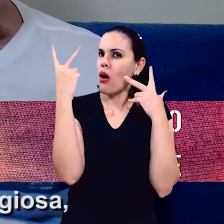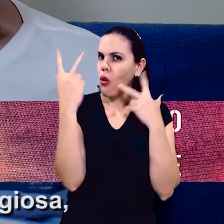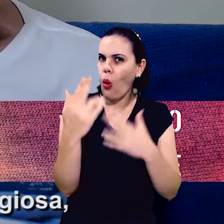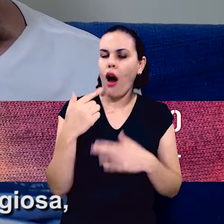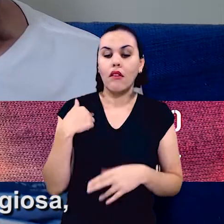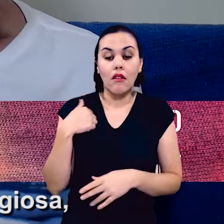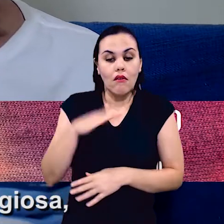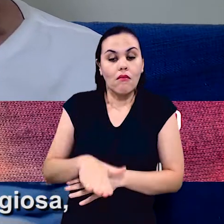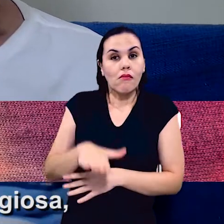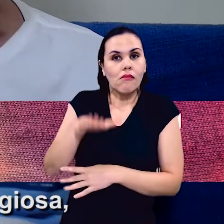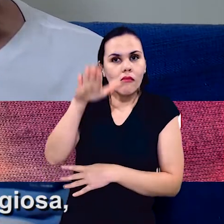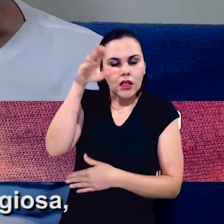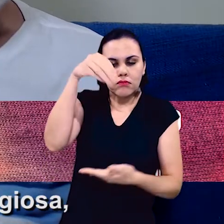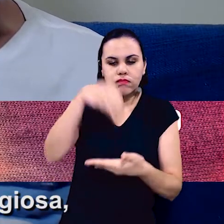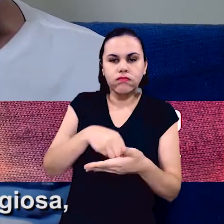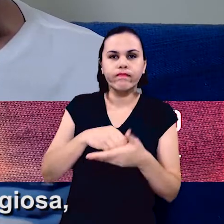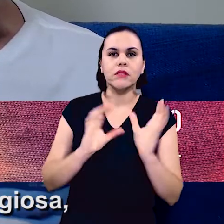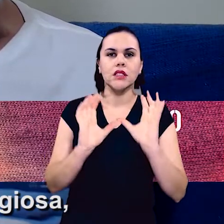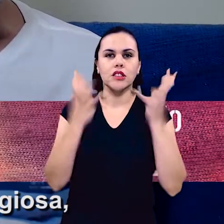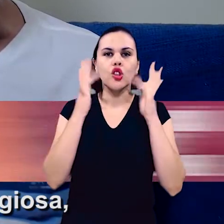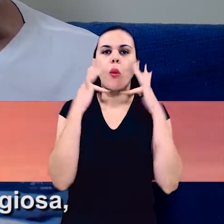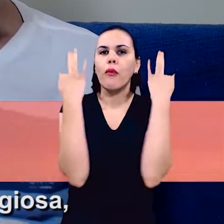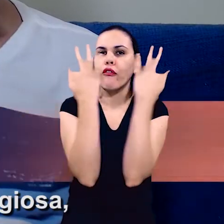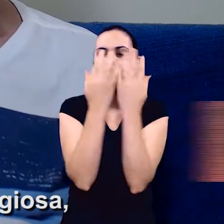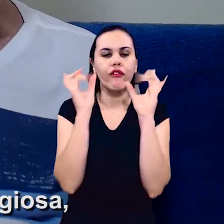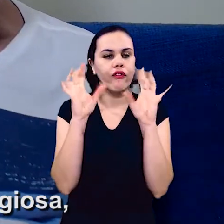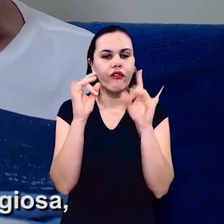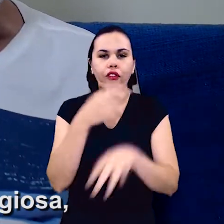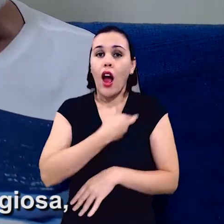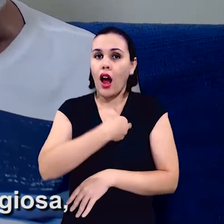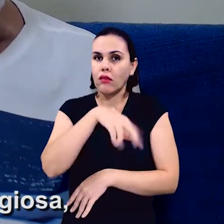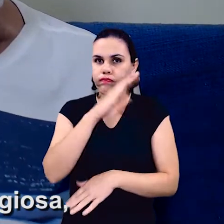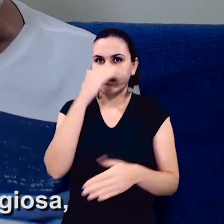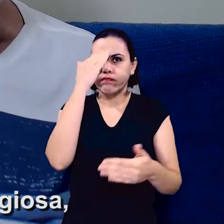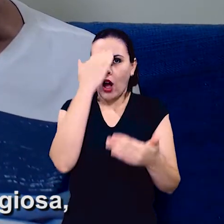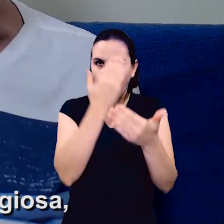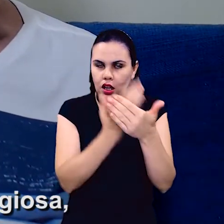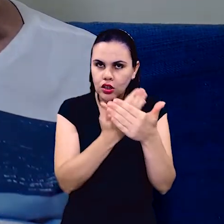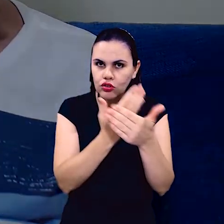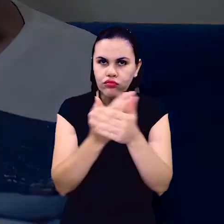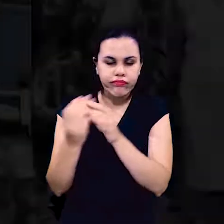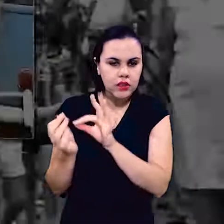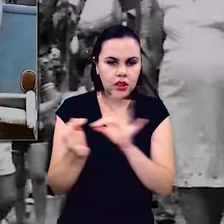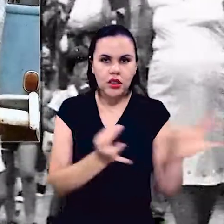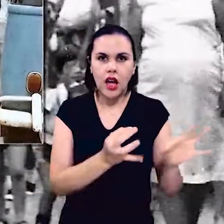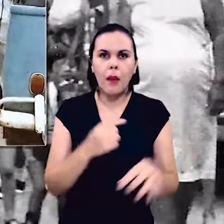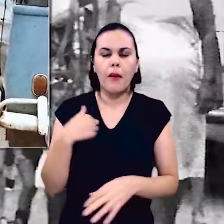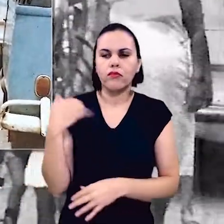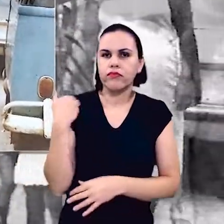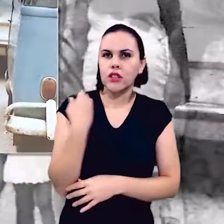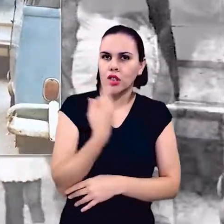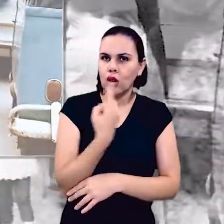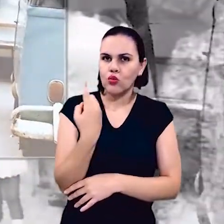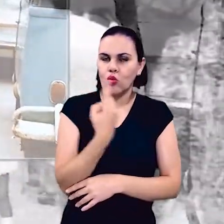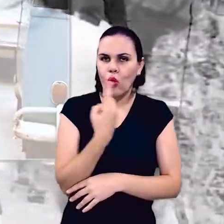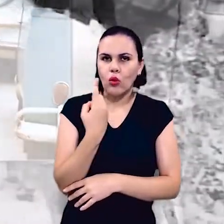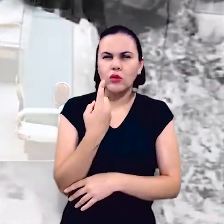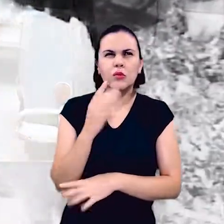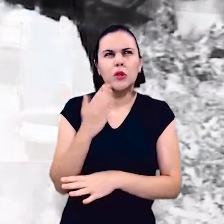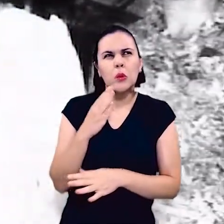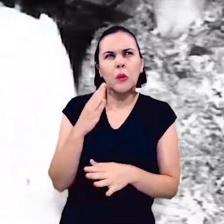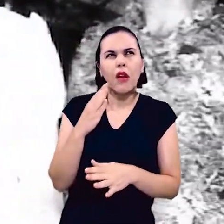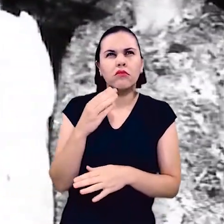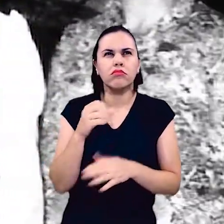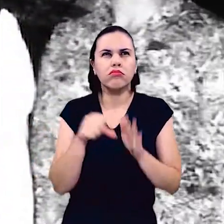Divino, então eu cresci nesse meio, uma família extremamente religiosa, né? E eu tinha